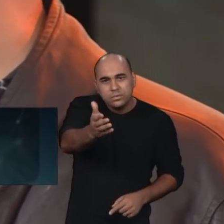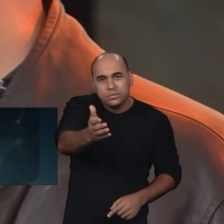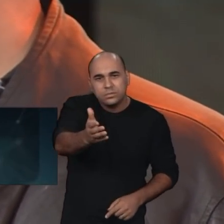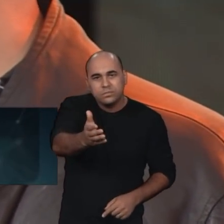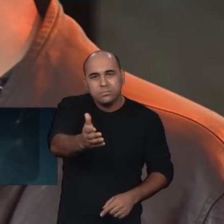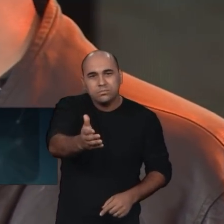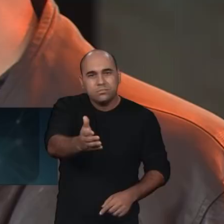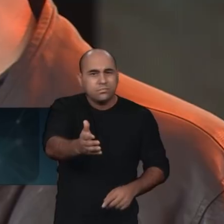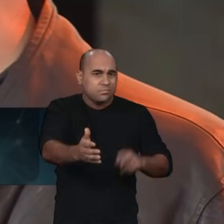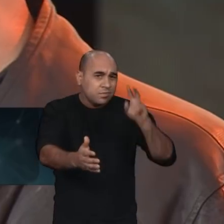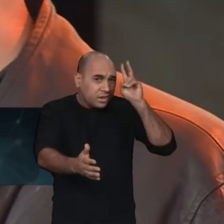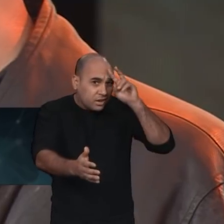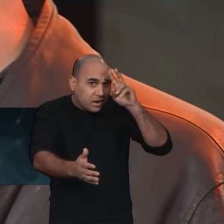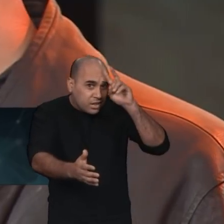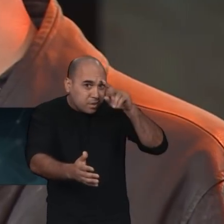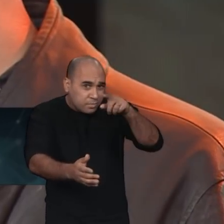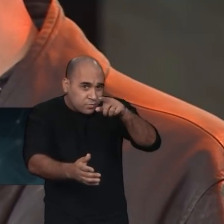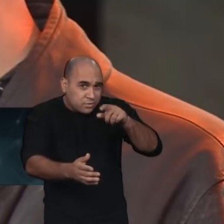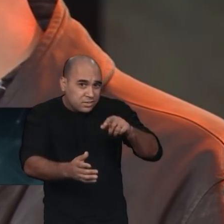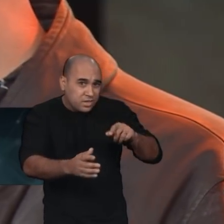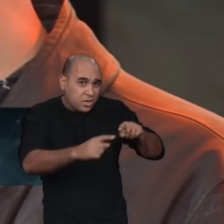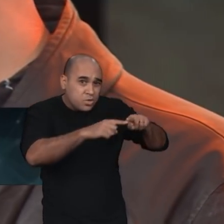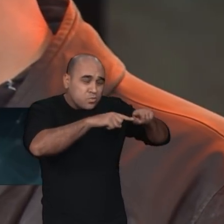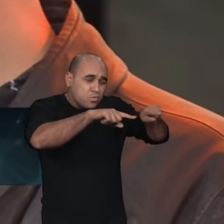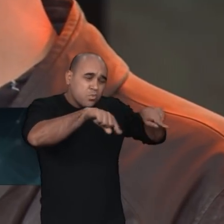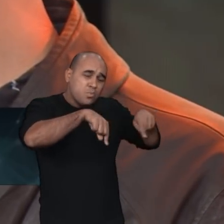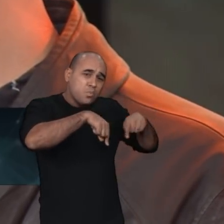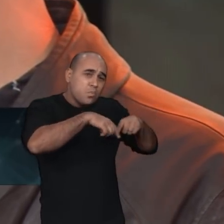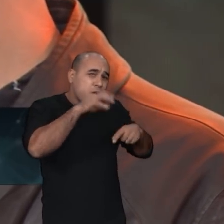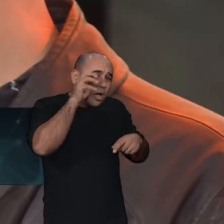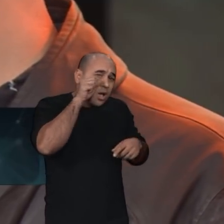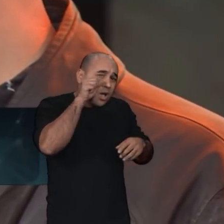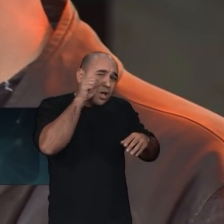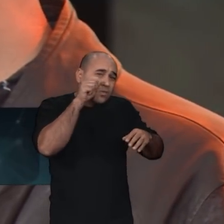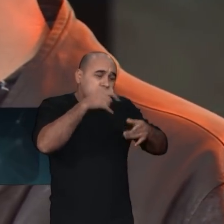quando em seu quarto chorou.